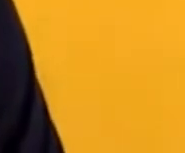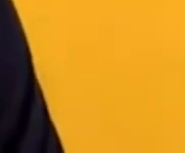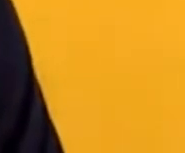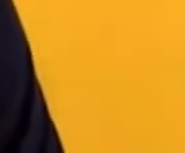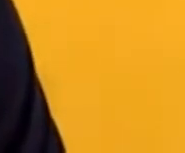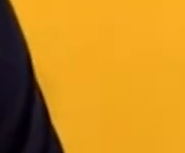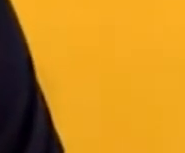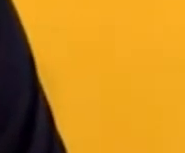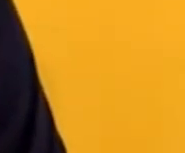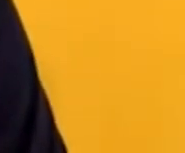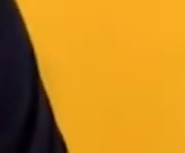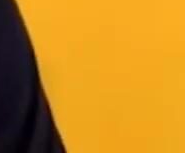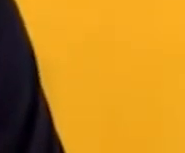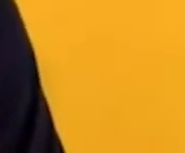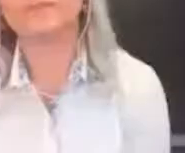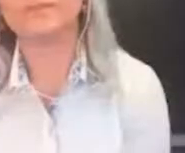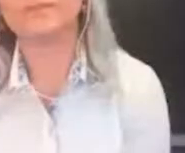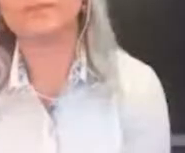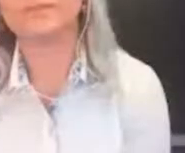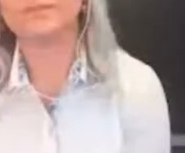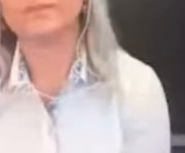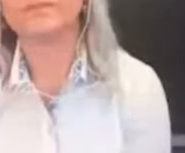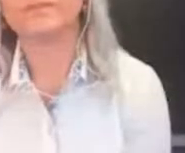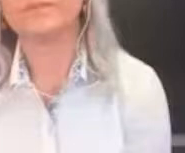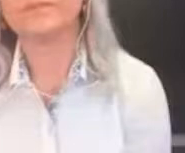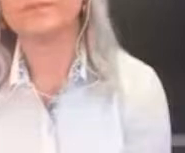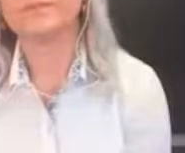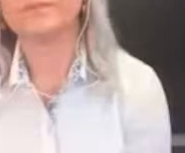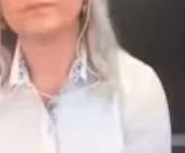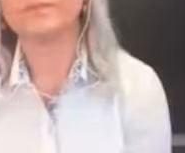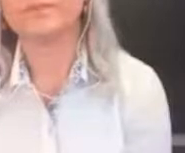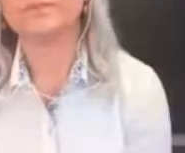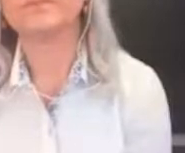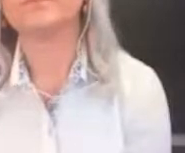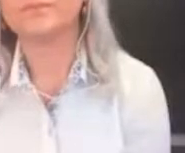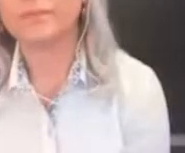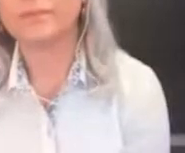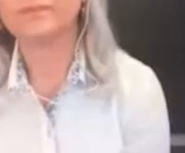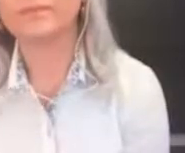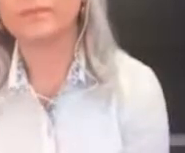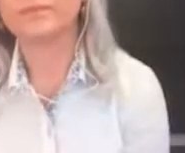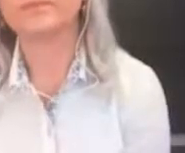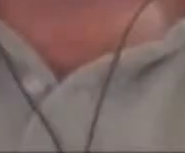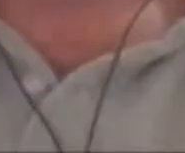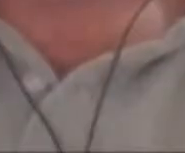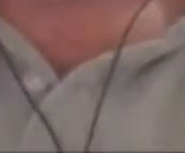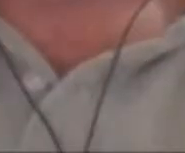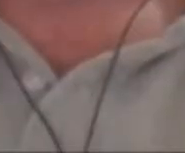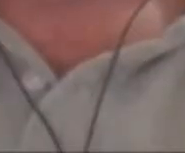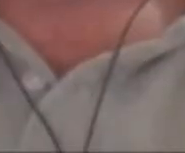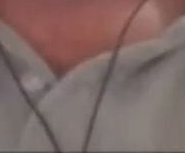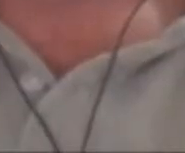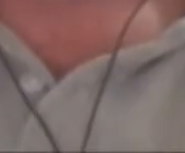pela responsabilidade. O que tem ajudado vocês a superarem este desafio? A esperança de dias